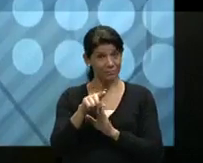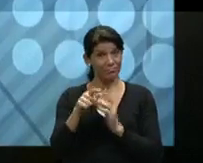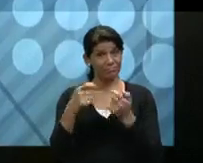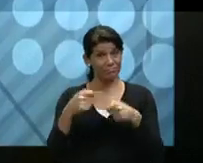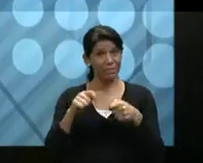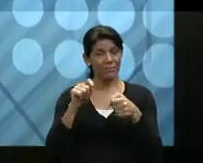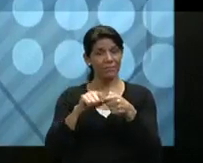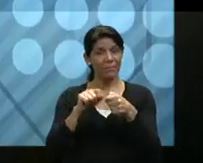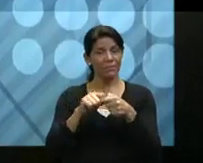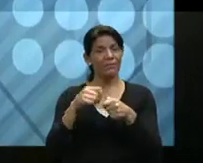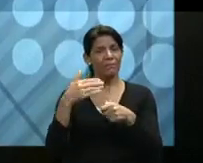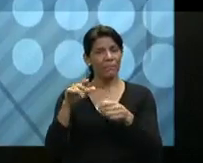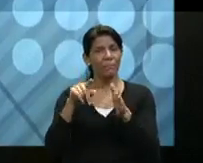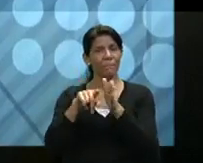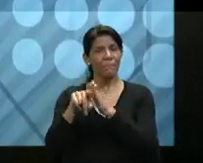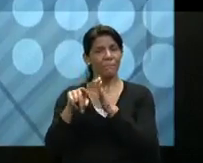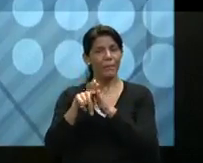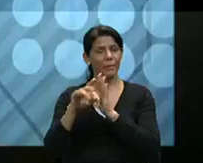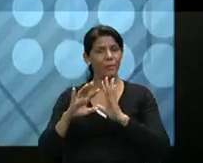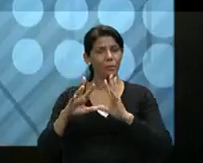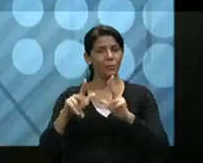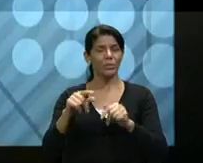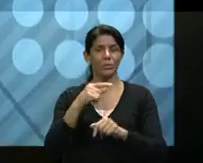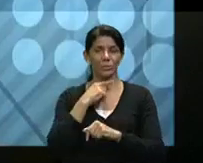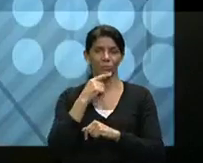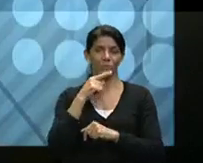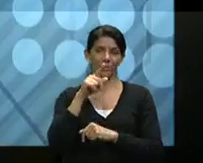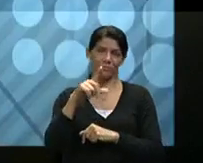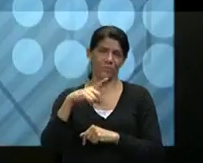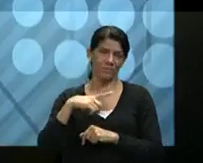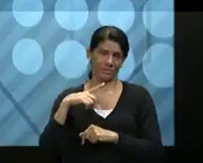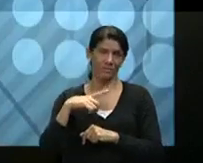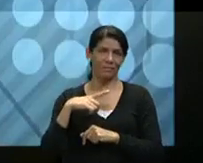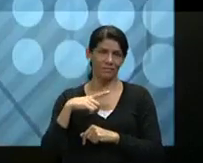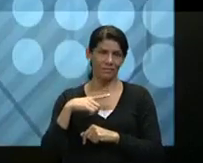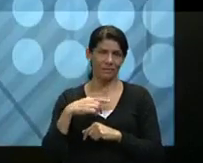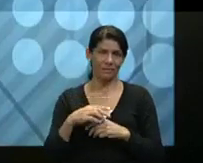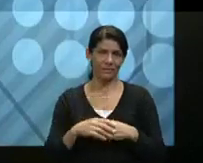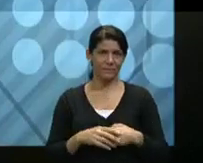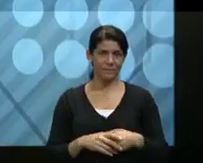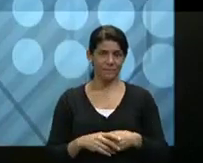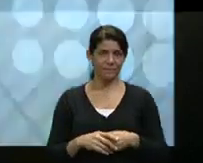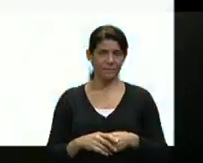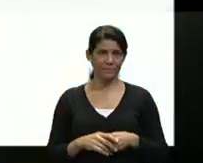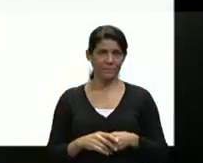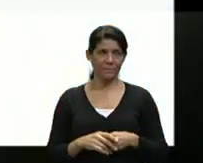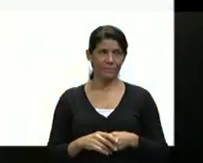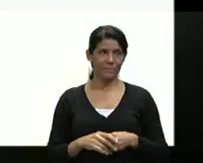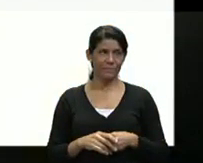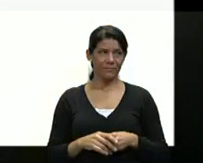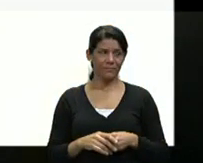que mandem para cá todos os questionamentos que vocês tenham possivelmente.